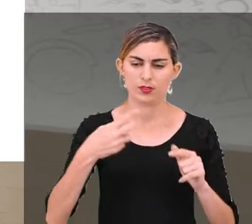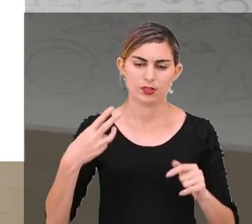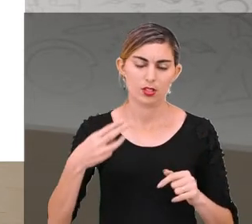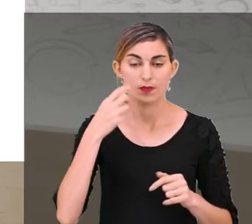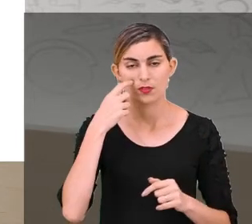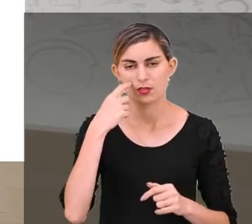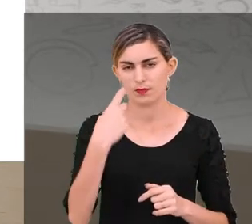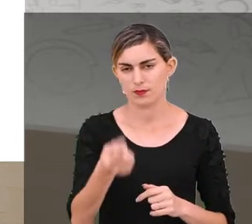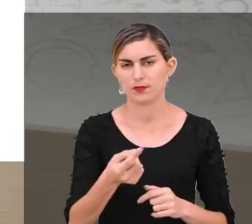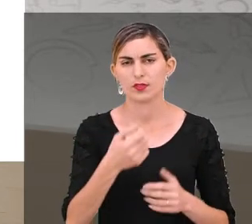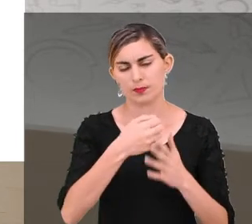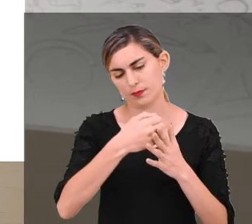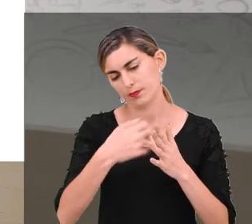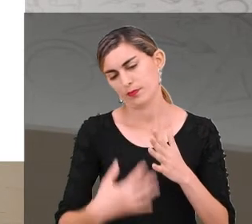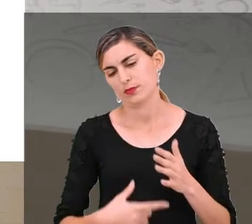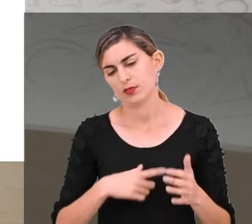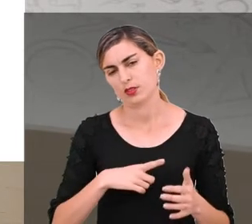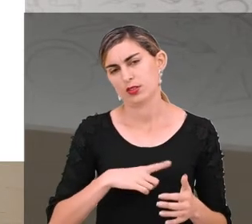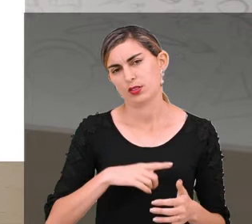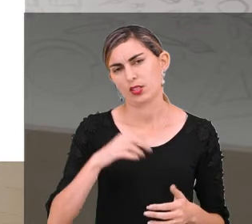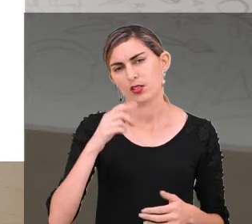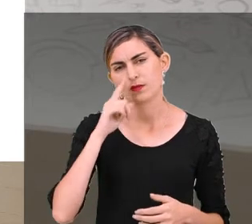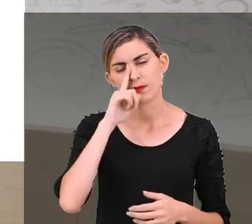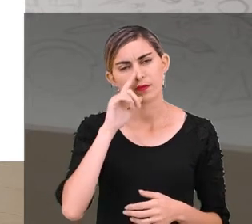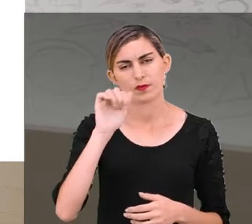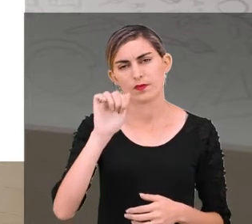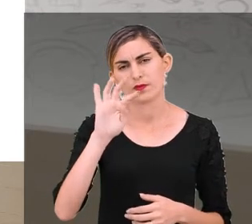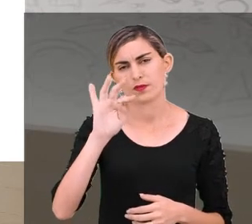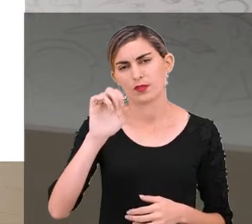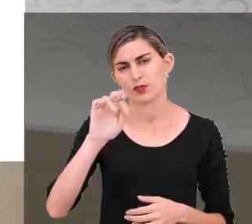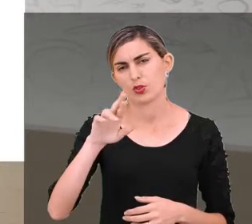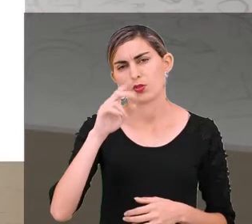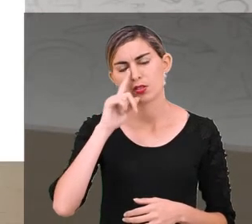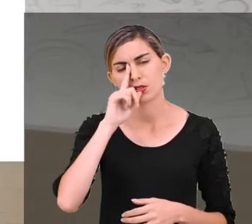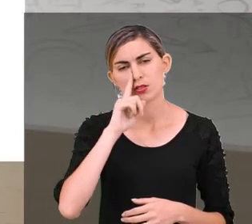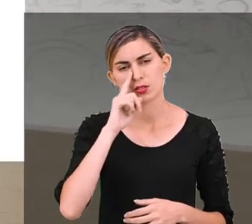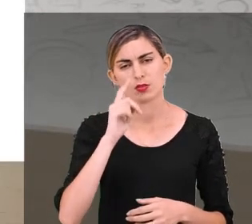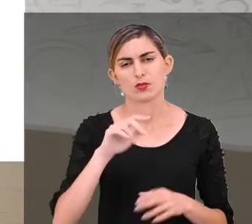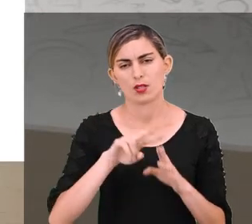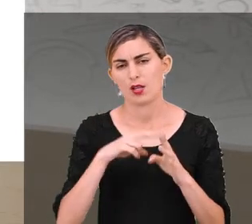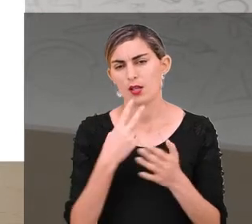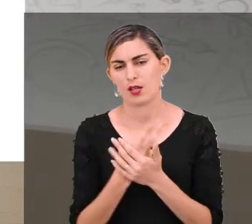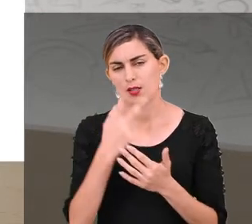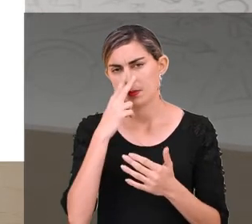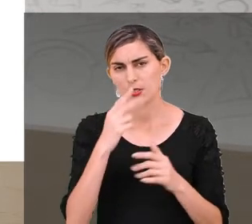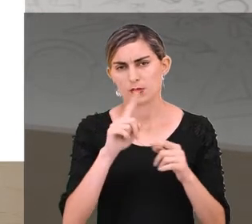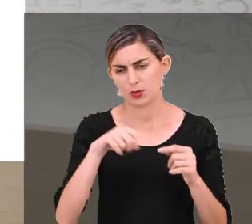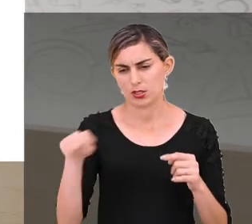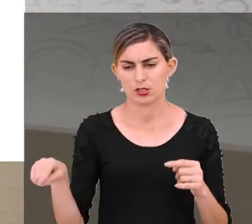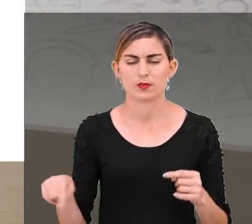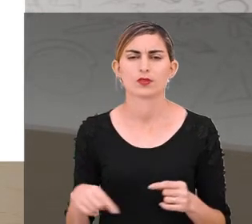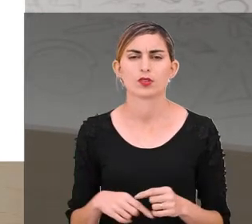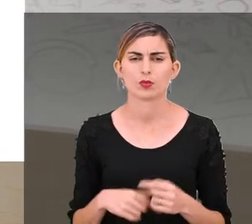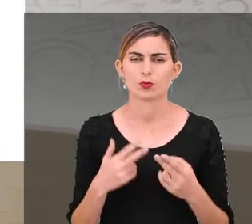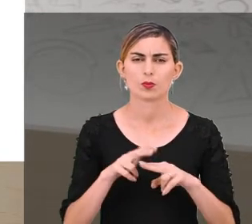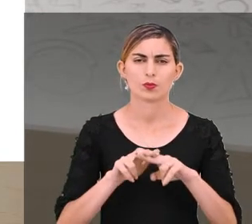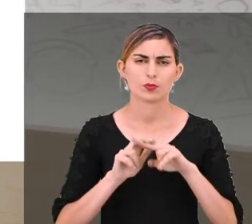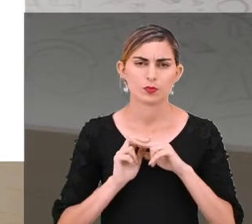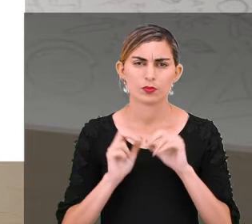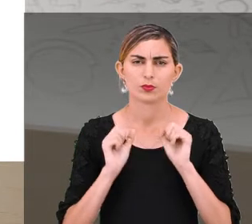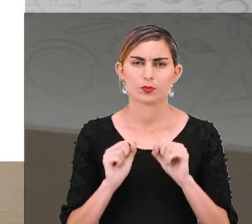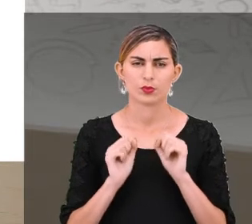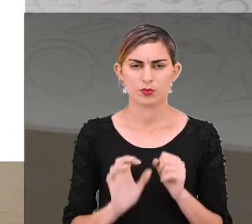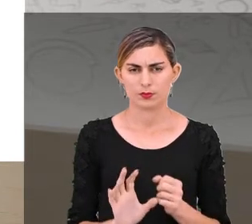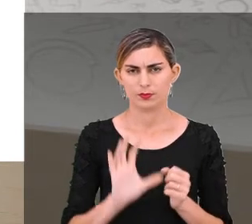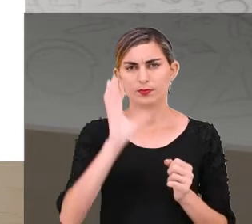na íntegra, você vai ver que existe esse fator de risco, queda no mesmo nível. Qual a causa